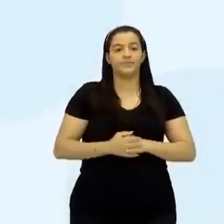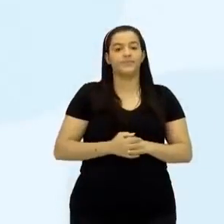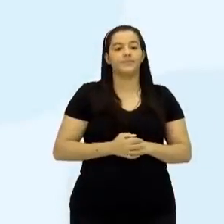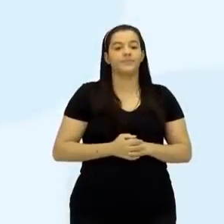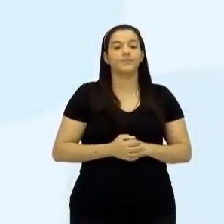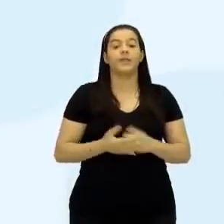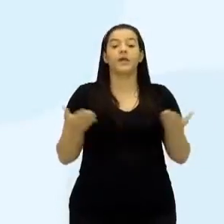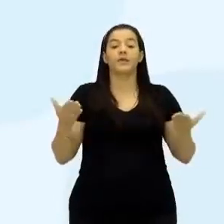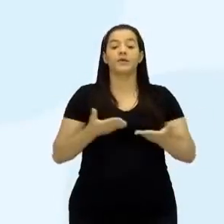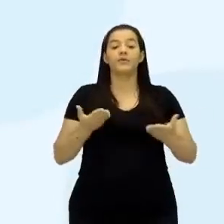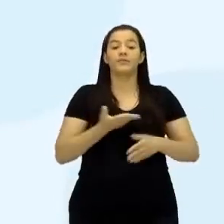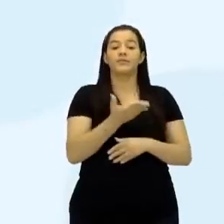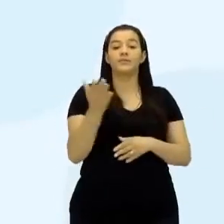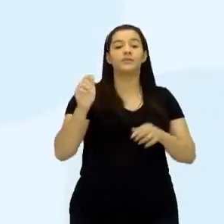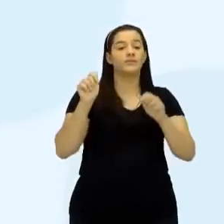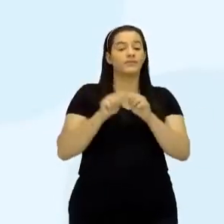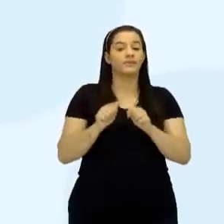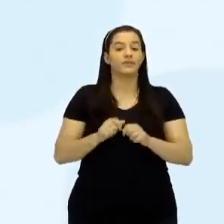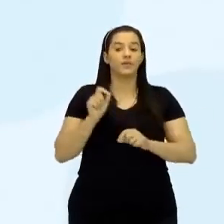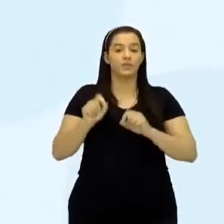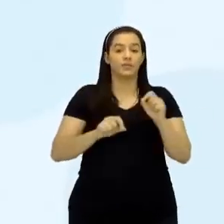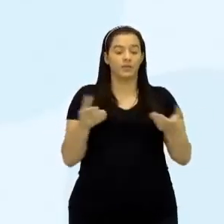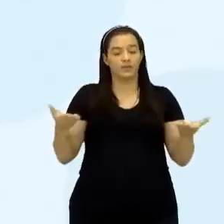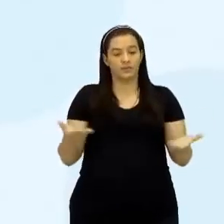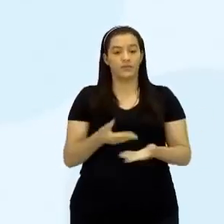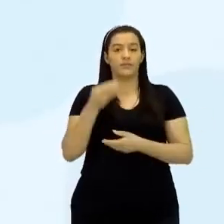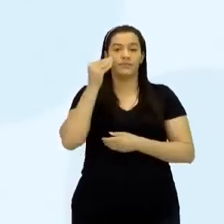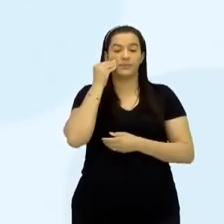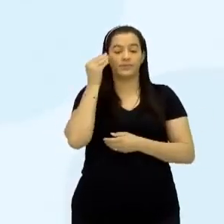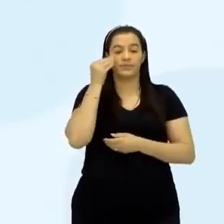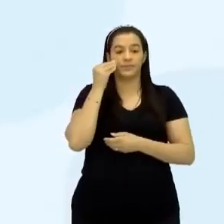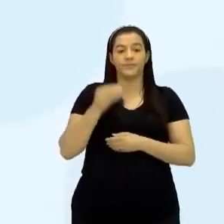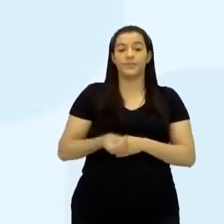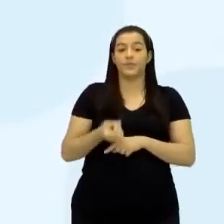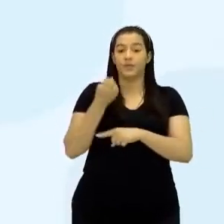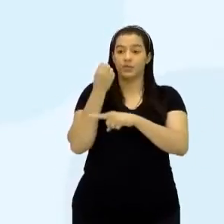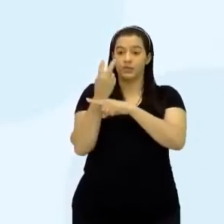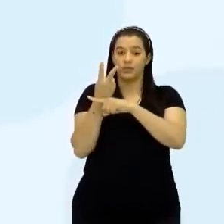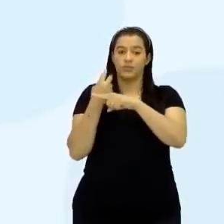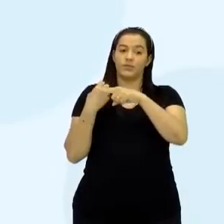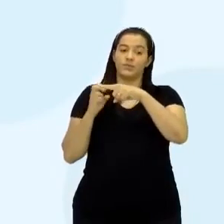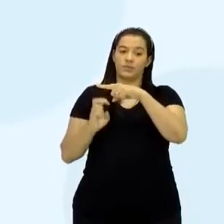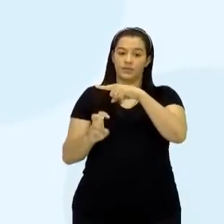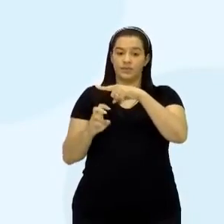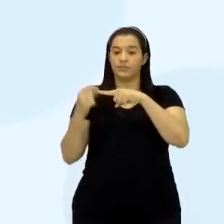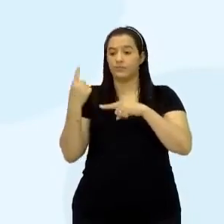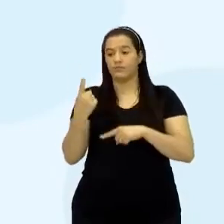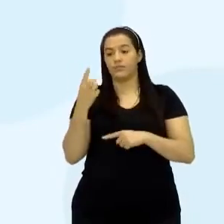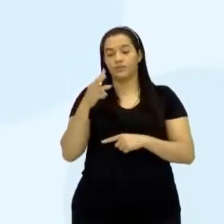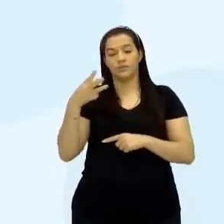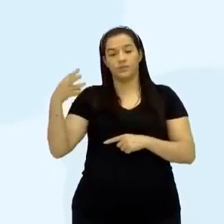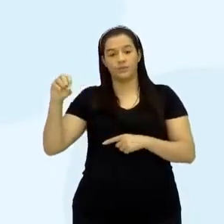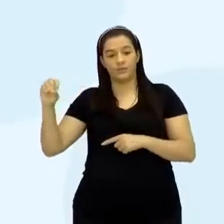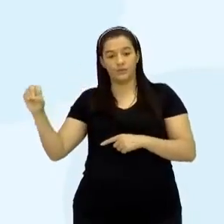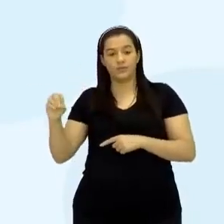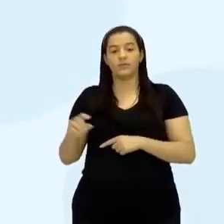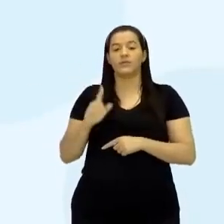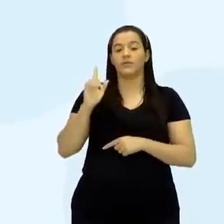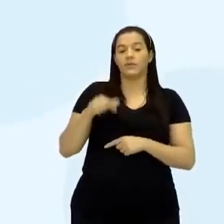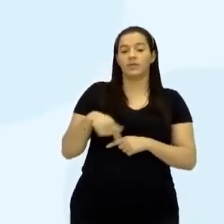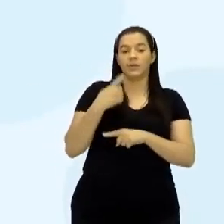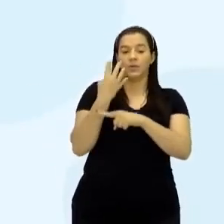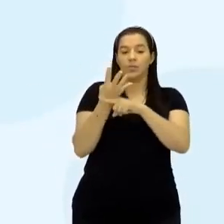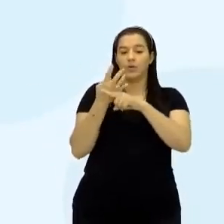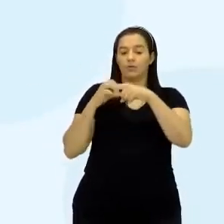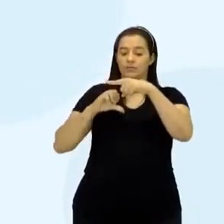que você vai fazer agora? A gente vai tentar agora fazer. Vamos calcular 2/5 de 1.300 e vamos calcular